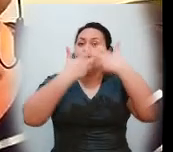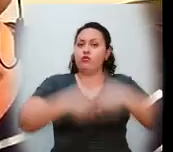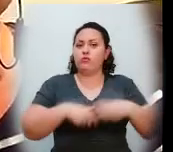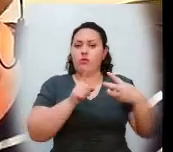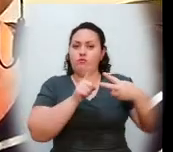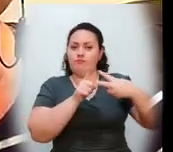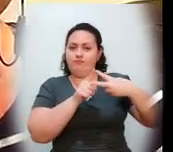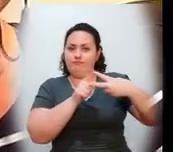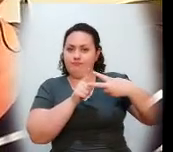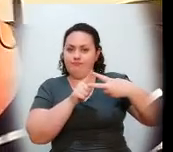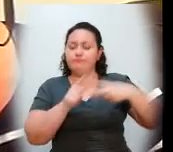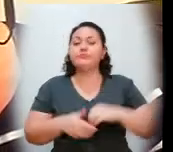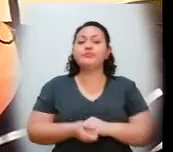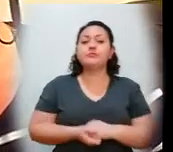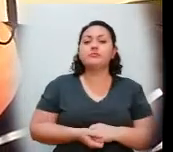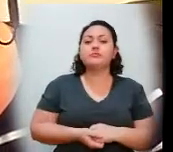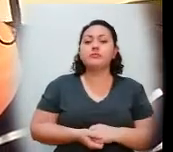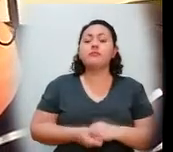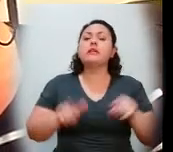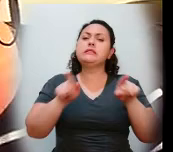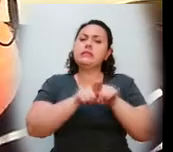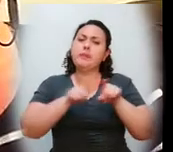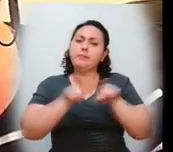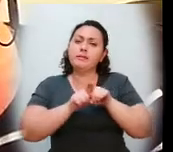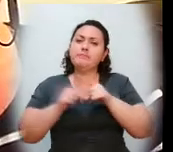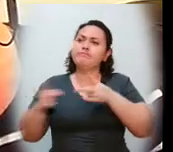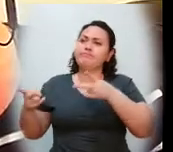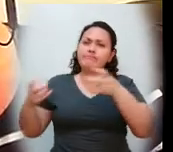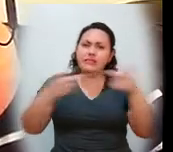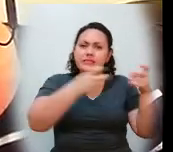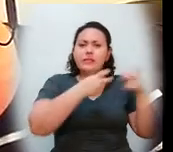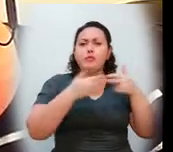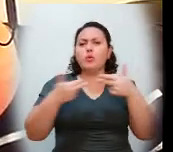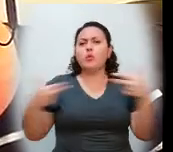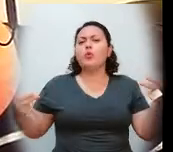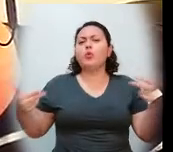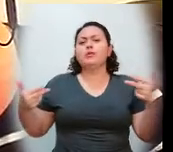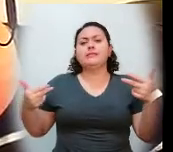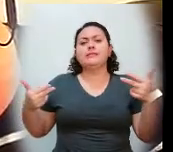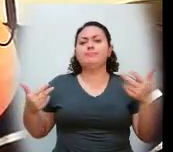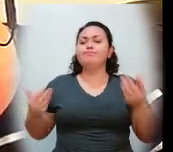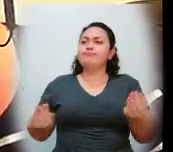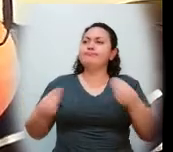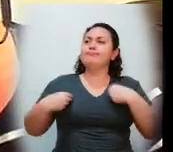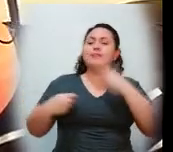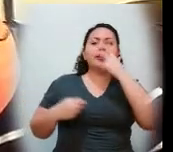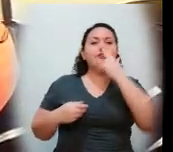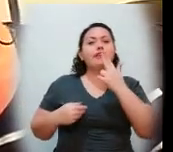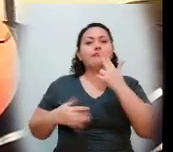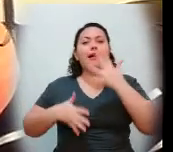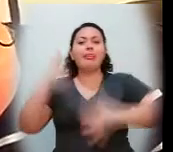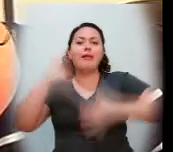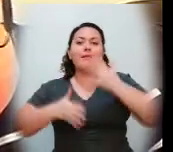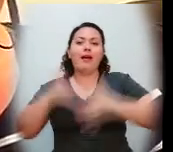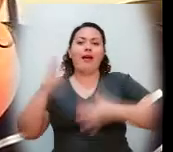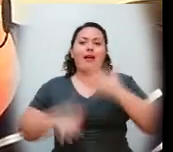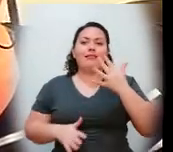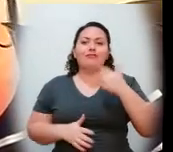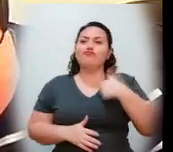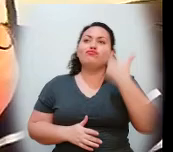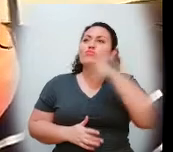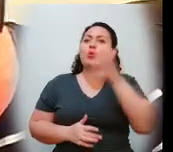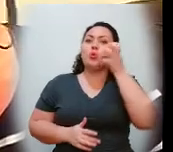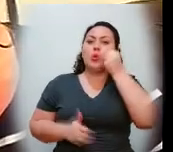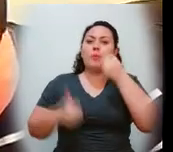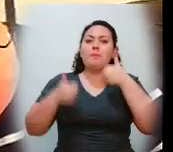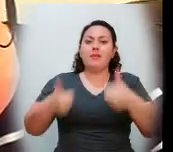E uma das coisas que a gente vê, assim, que também conforme o fator que impede que a gente tenha um bom sono,